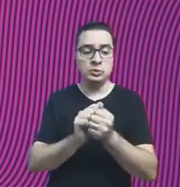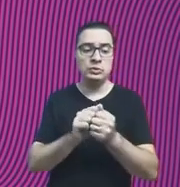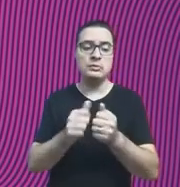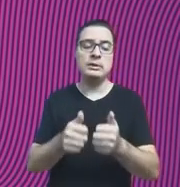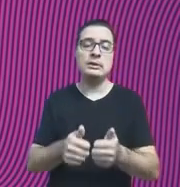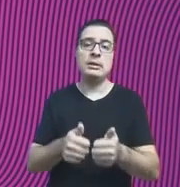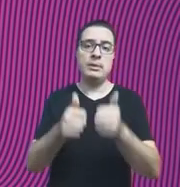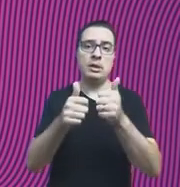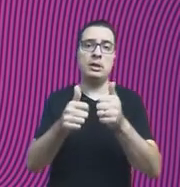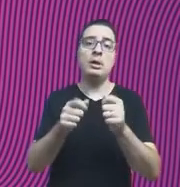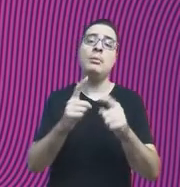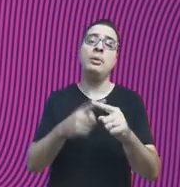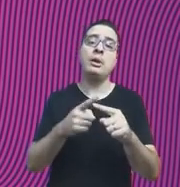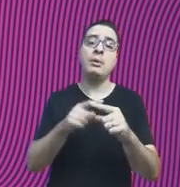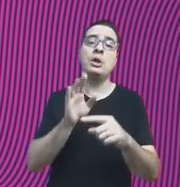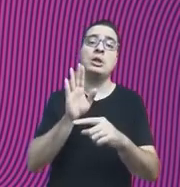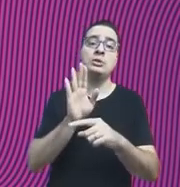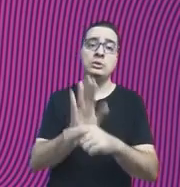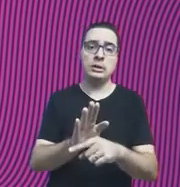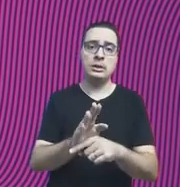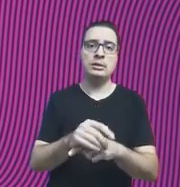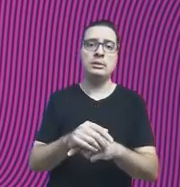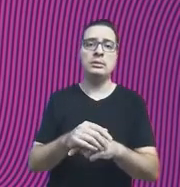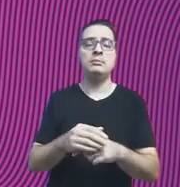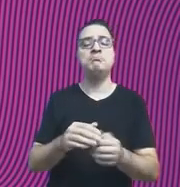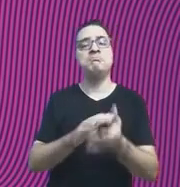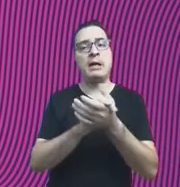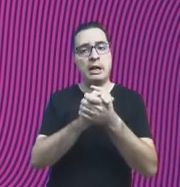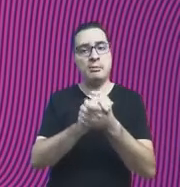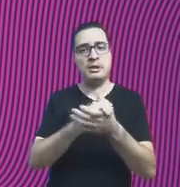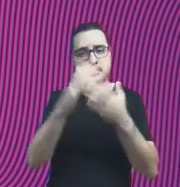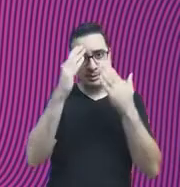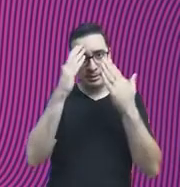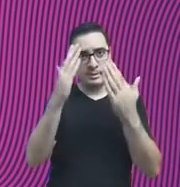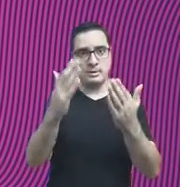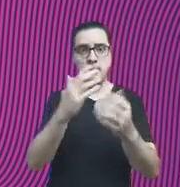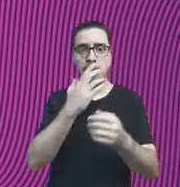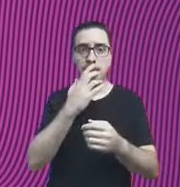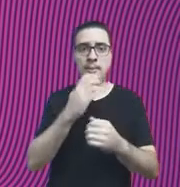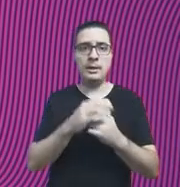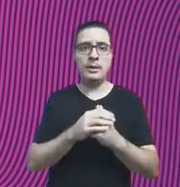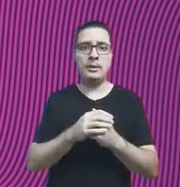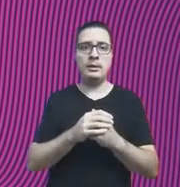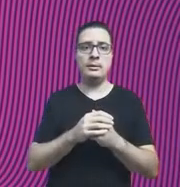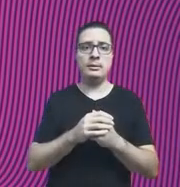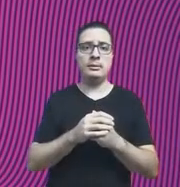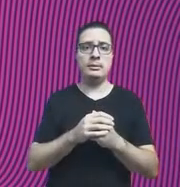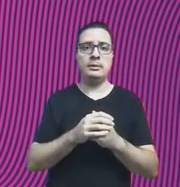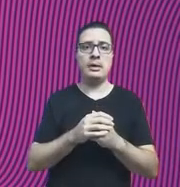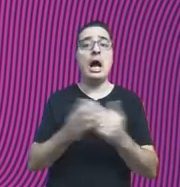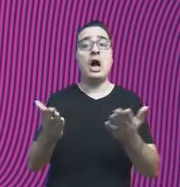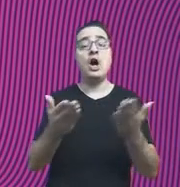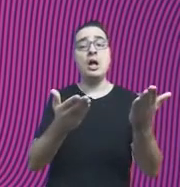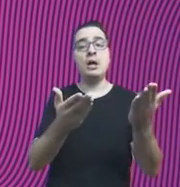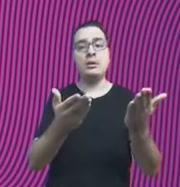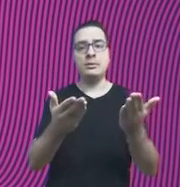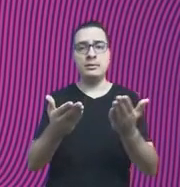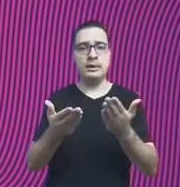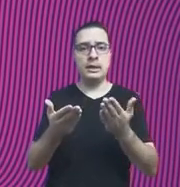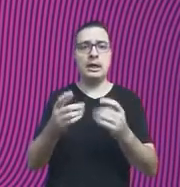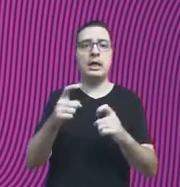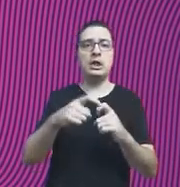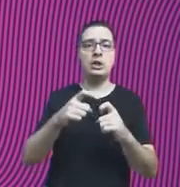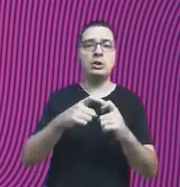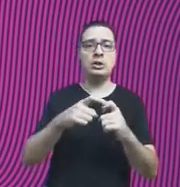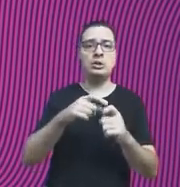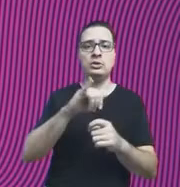ajudar a que ela ocorra. Parabéns, muito obrigado. Eu queria chamar agora o Dr. José Eduardo Couto Castro,